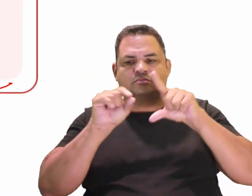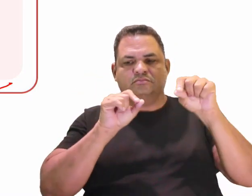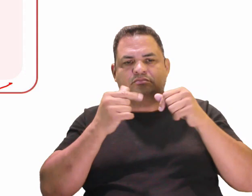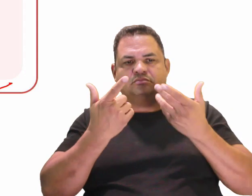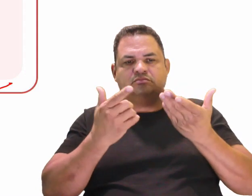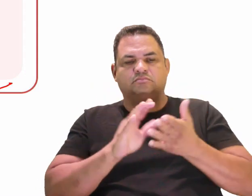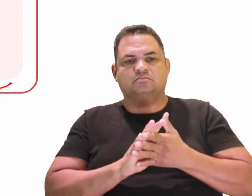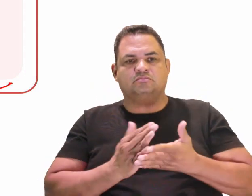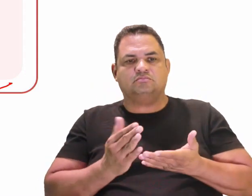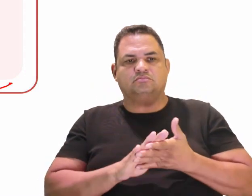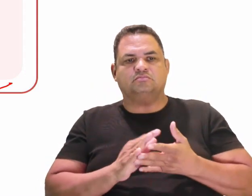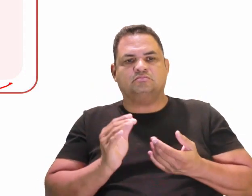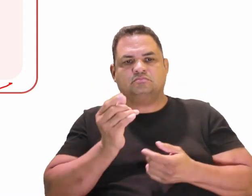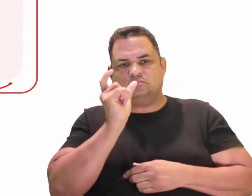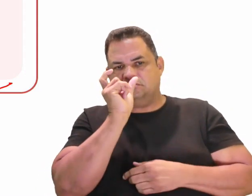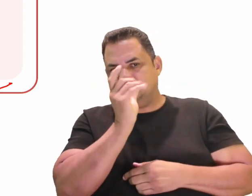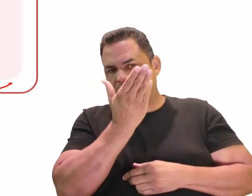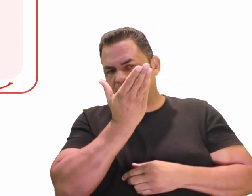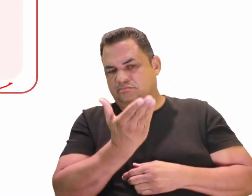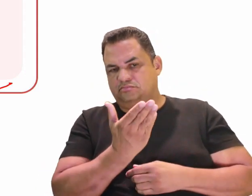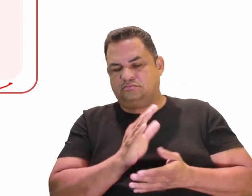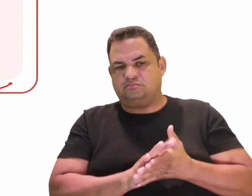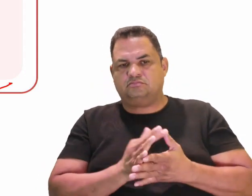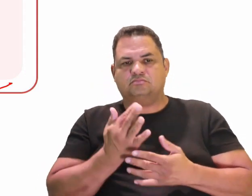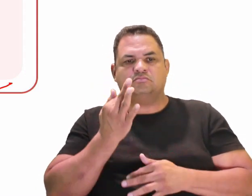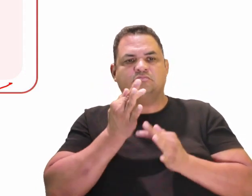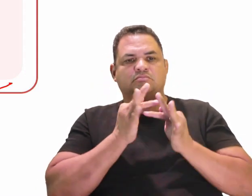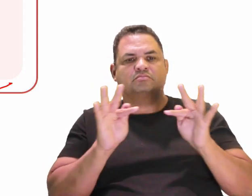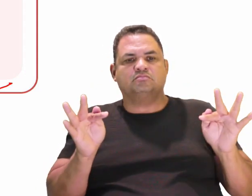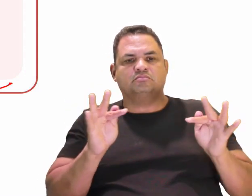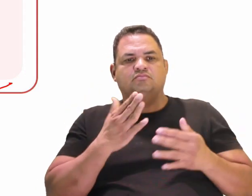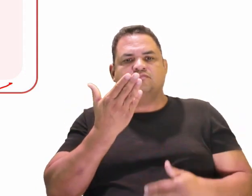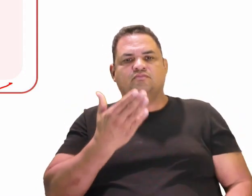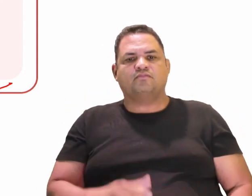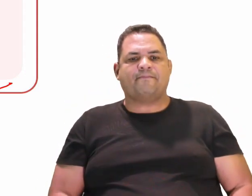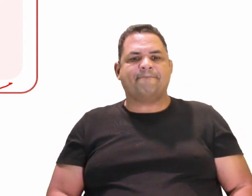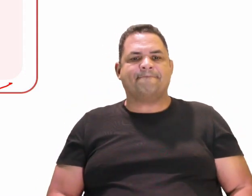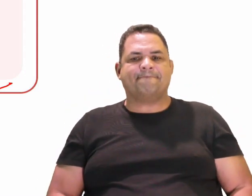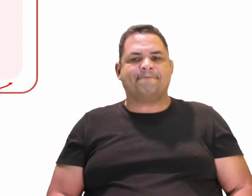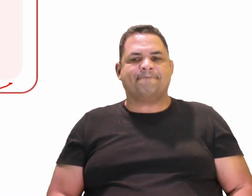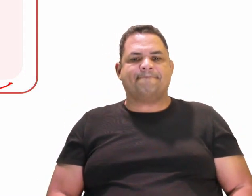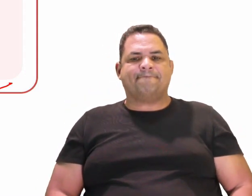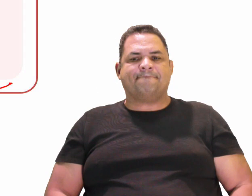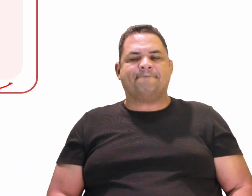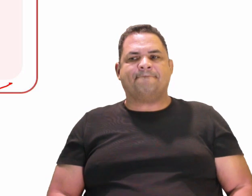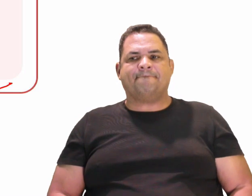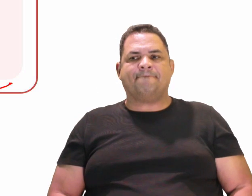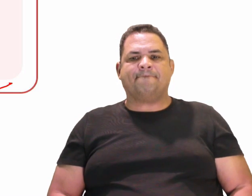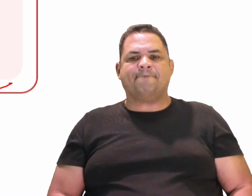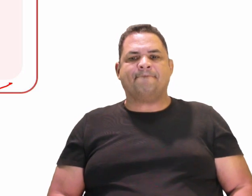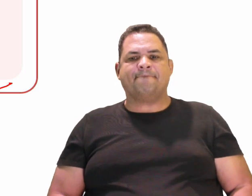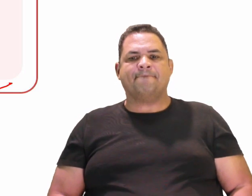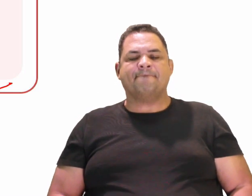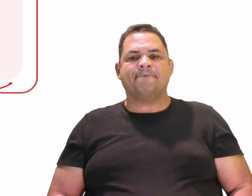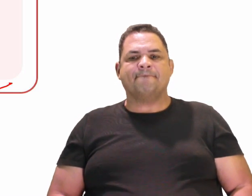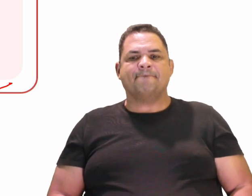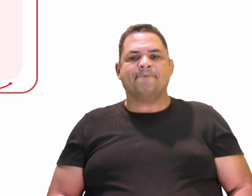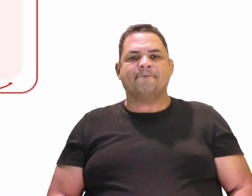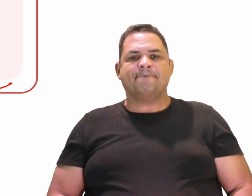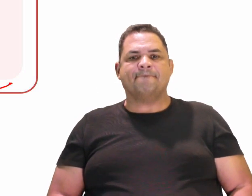fazer da forma contracta também numa frase negativa. He can't swim, he cannot swim, é a mesma